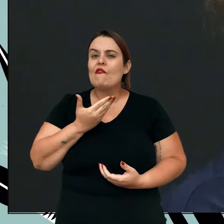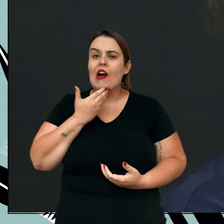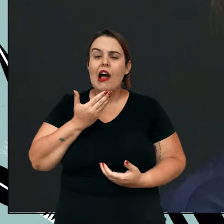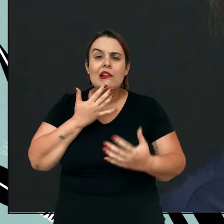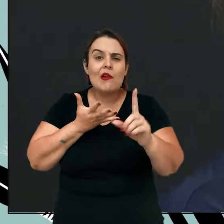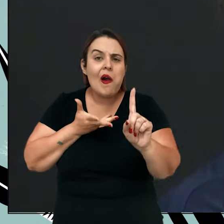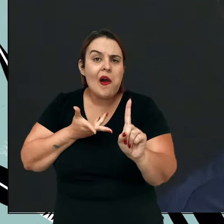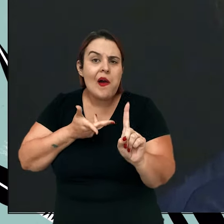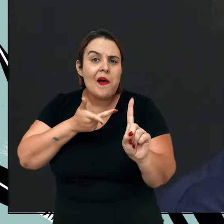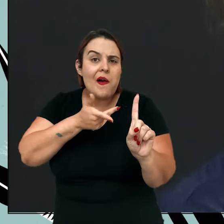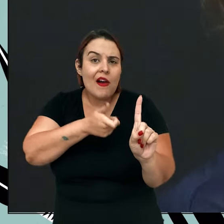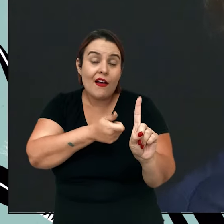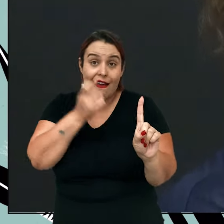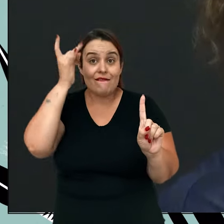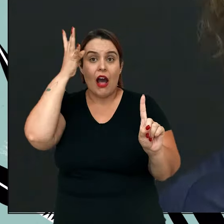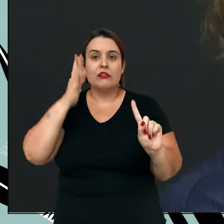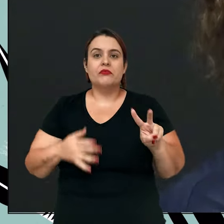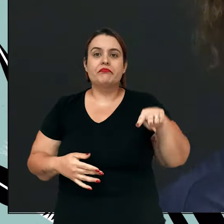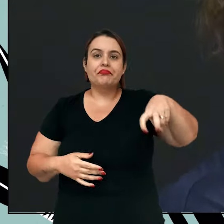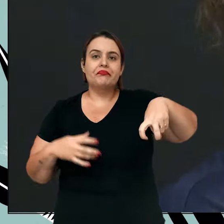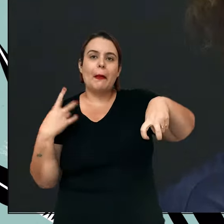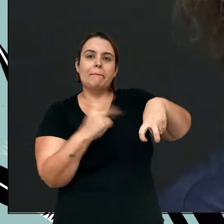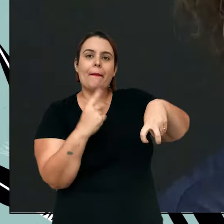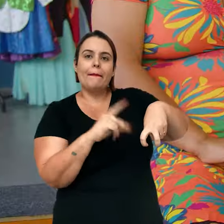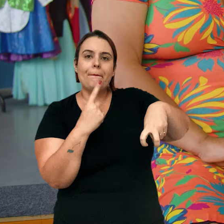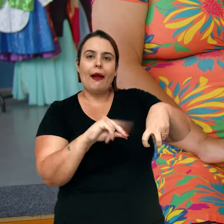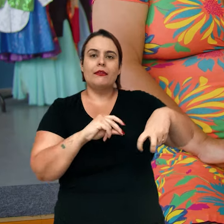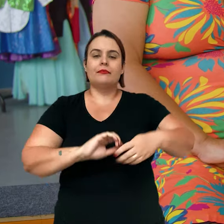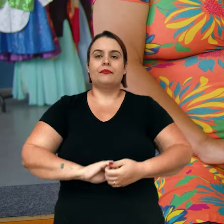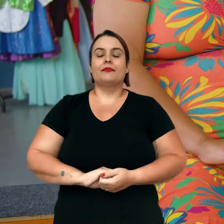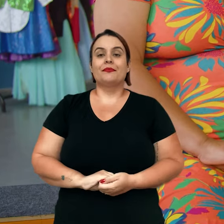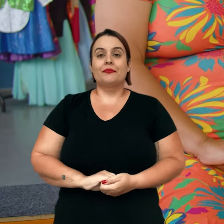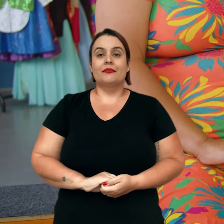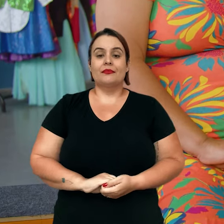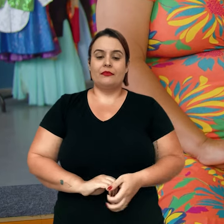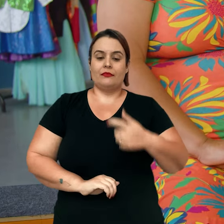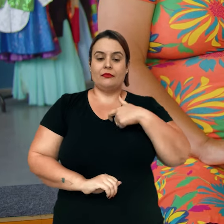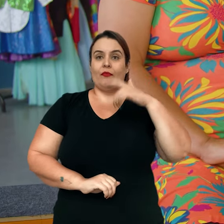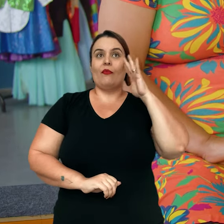Mais fácil você ficar de joelhos e eu meter o chicote em você. Eu ficava,